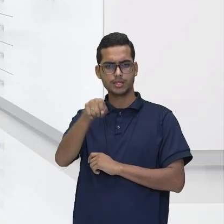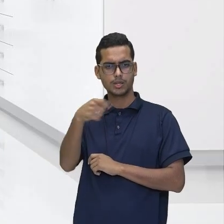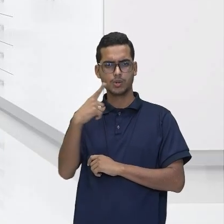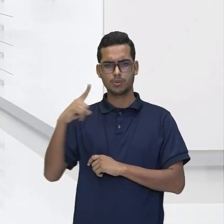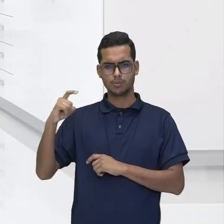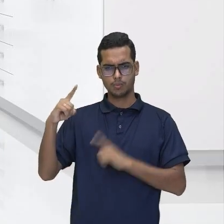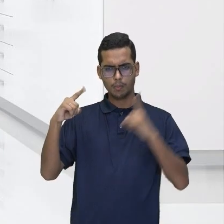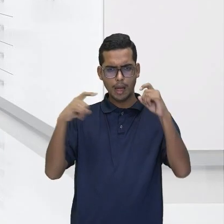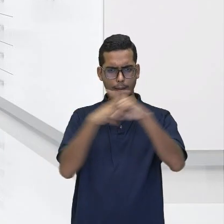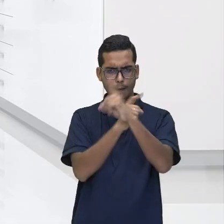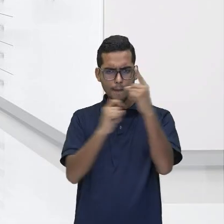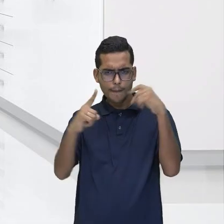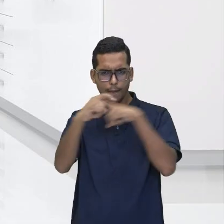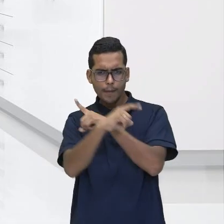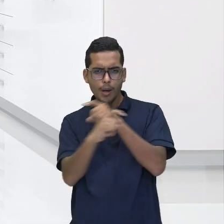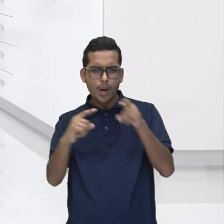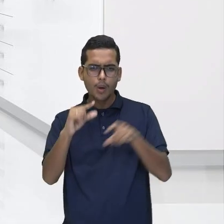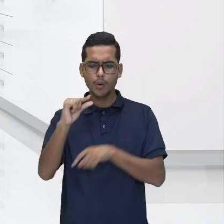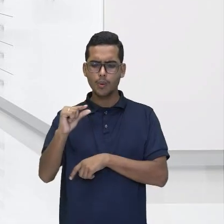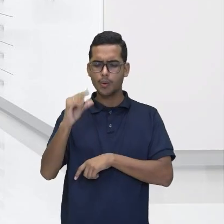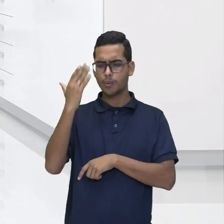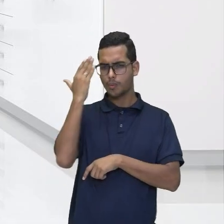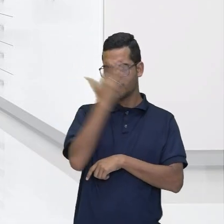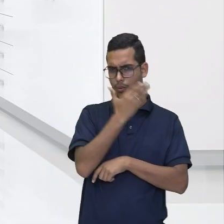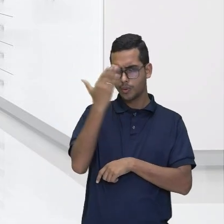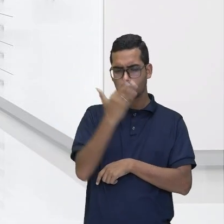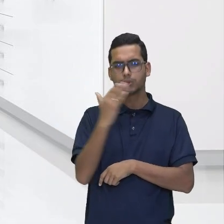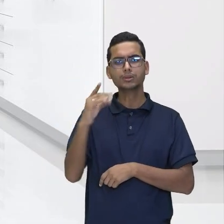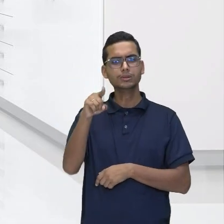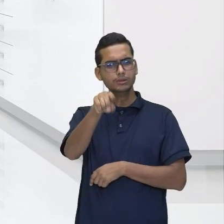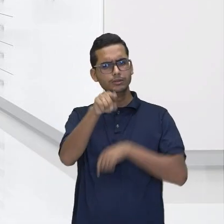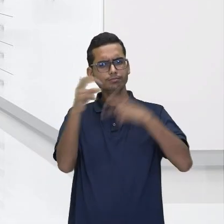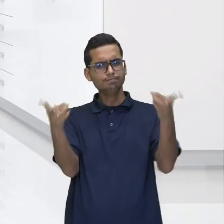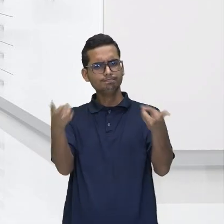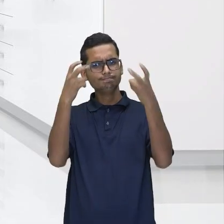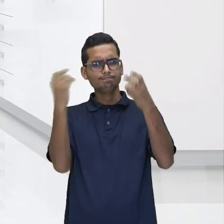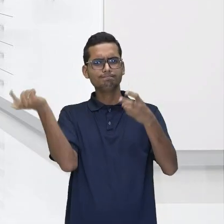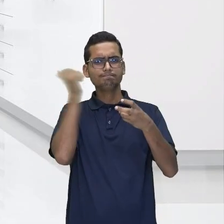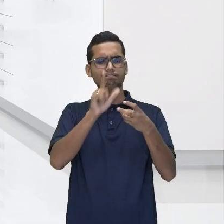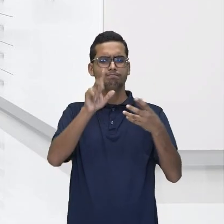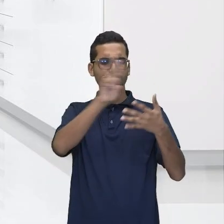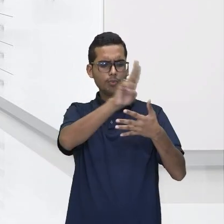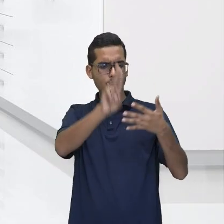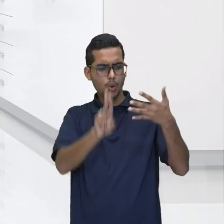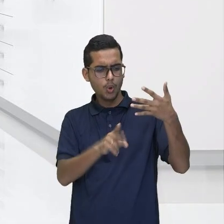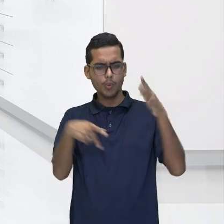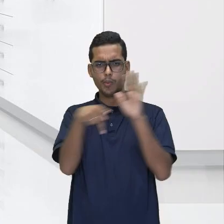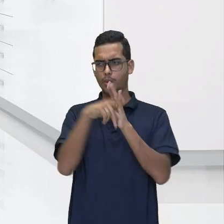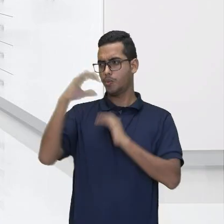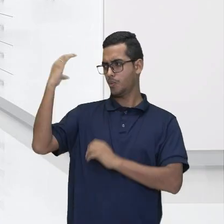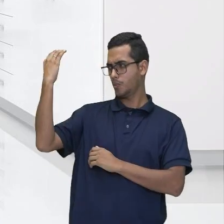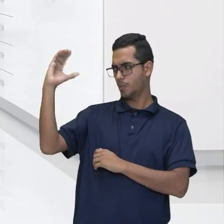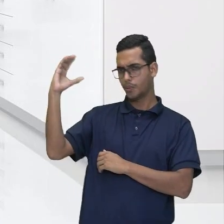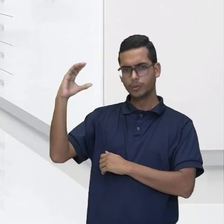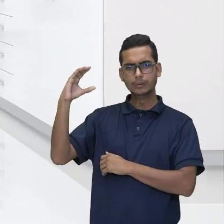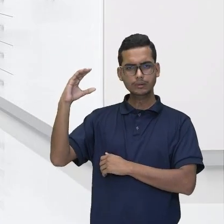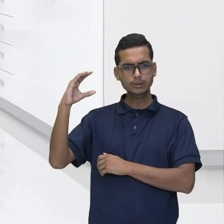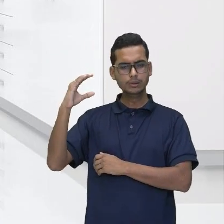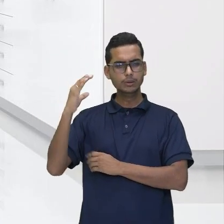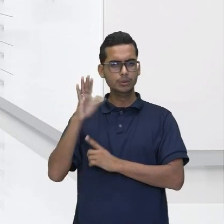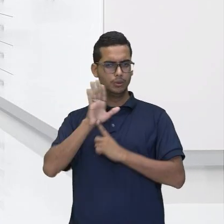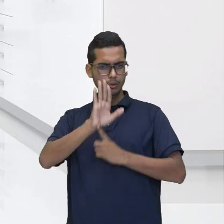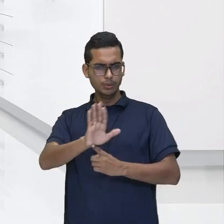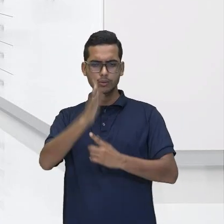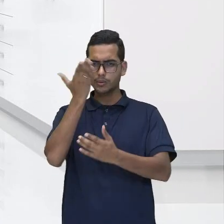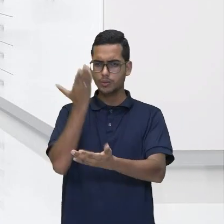que vocês possam já perceber que todos os nomes científicos que eu vou citar na nossa aula,